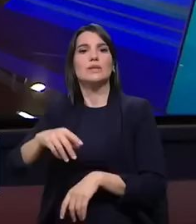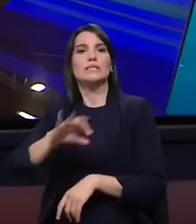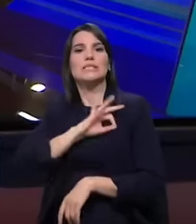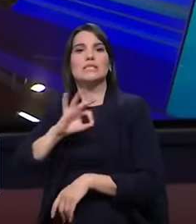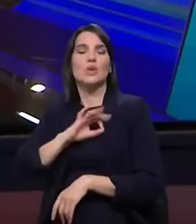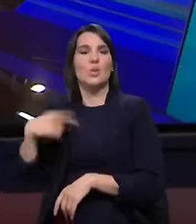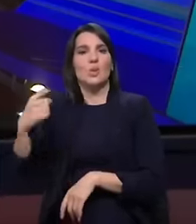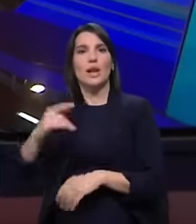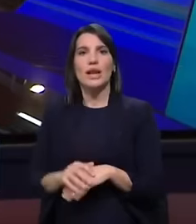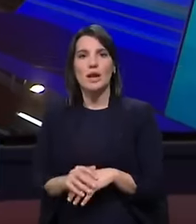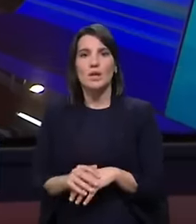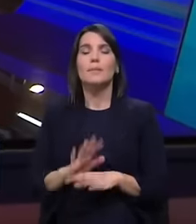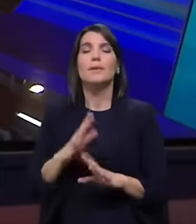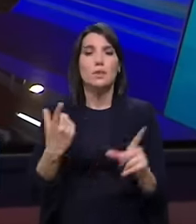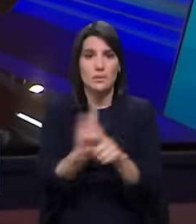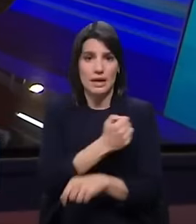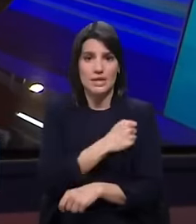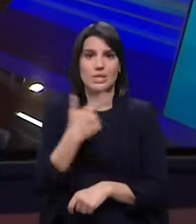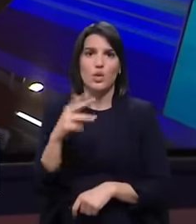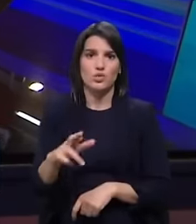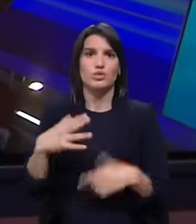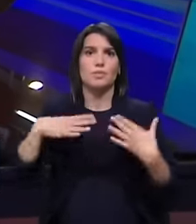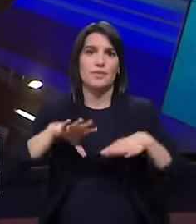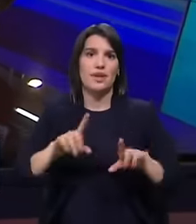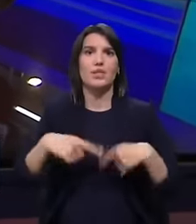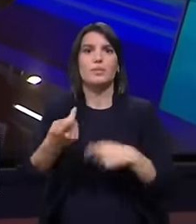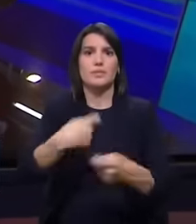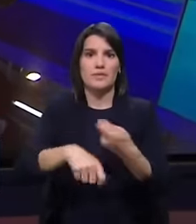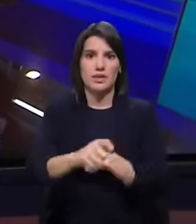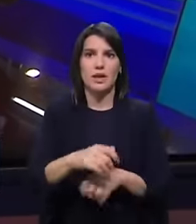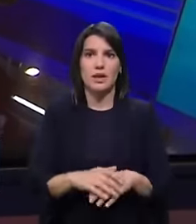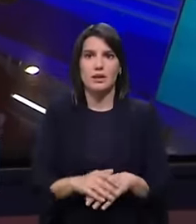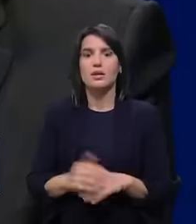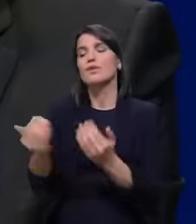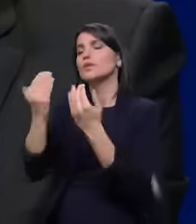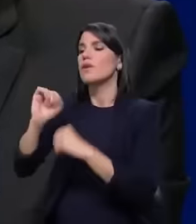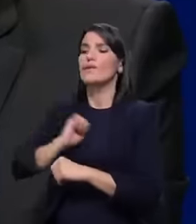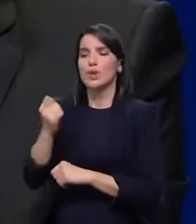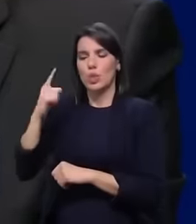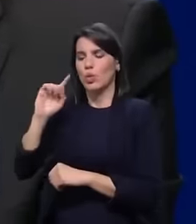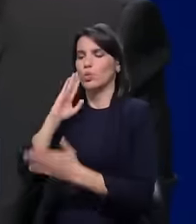é comprar uma casa de luxo para passar férias? Olha, vou-lhe dar dados que não são meus, são dos